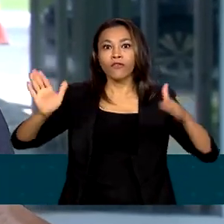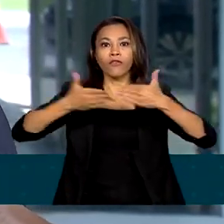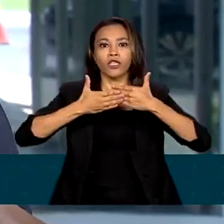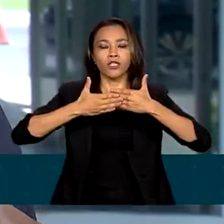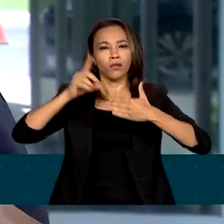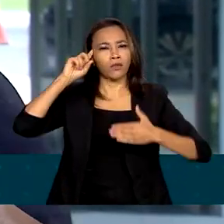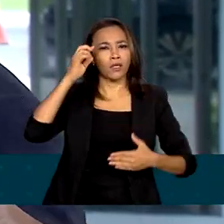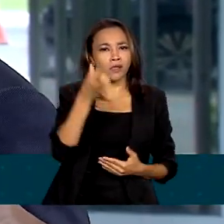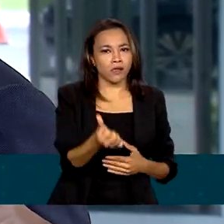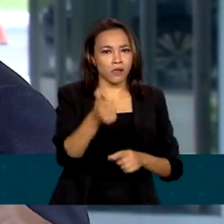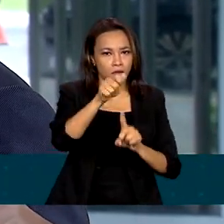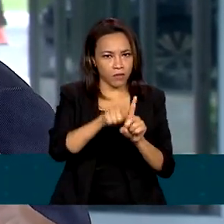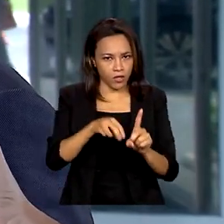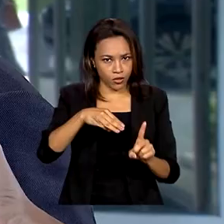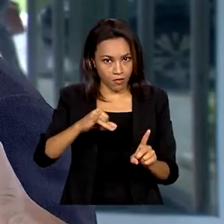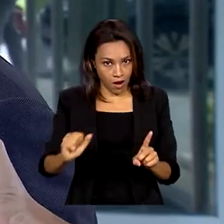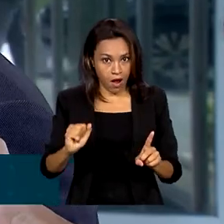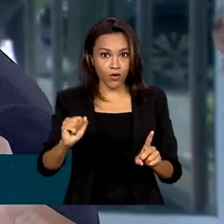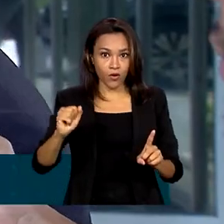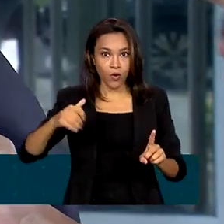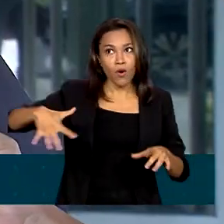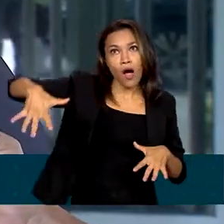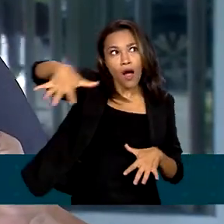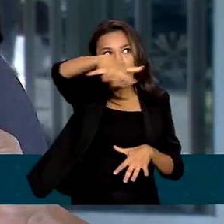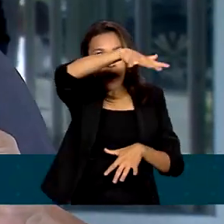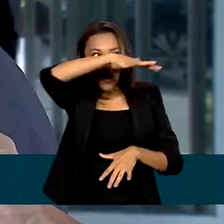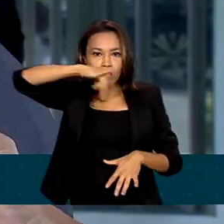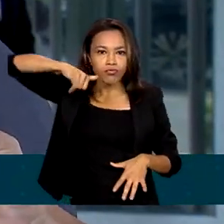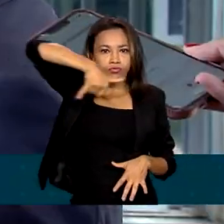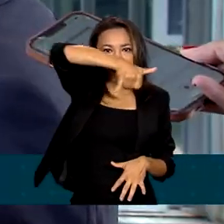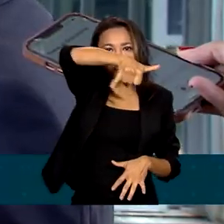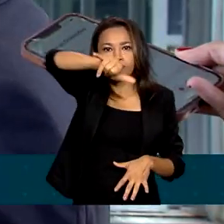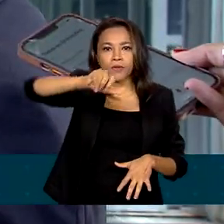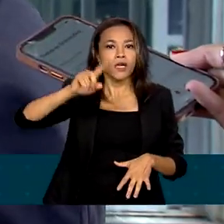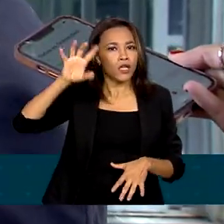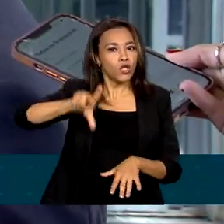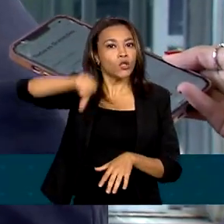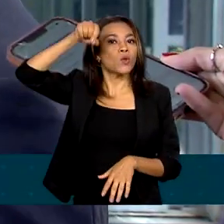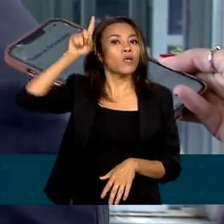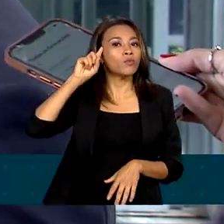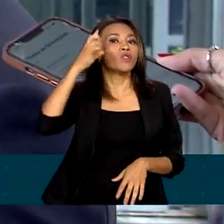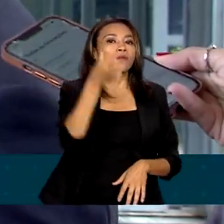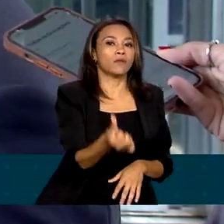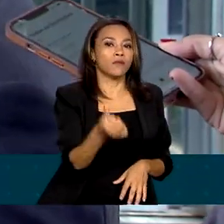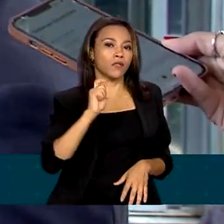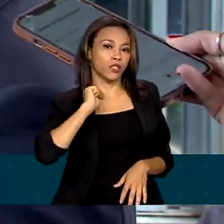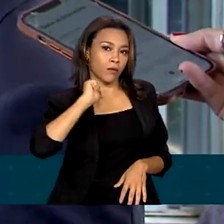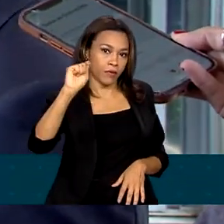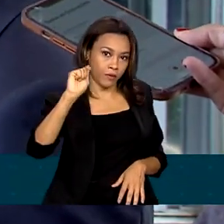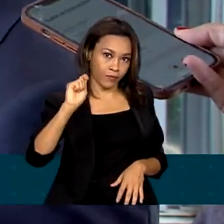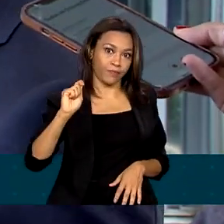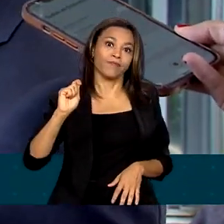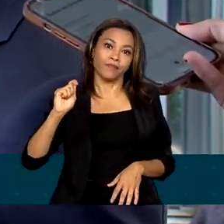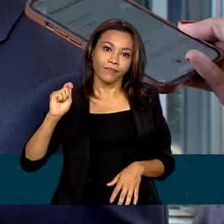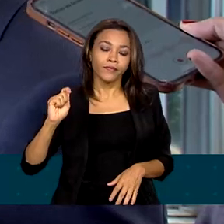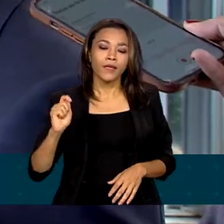6 de maio, e agora nós optamos para 6 de abril. Vamos dar mais este prazo